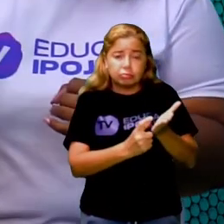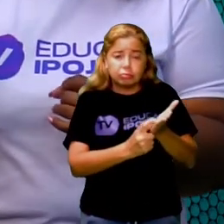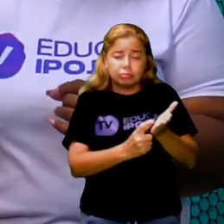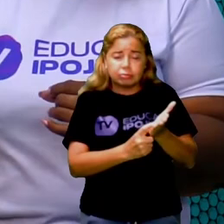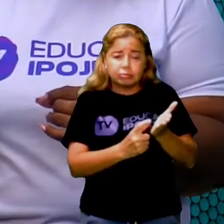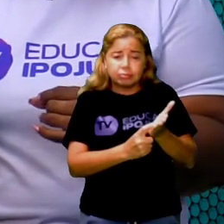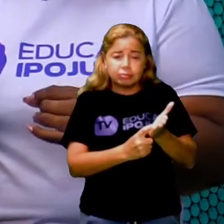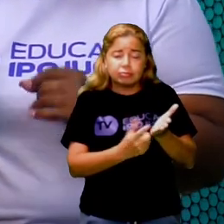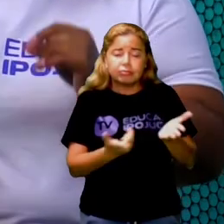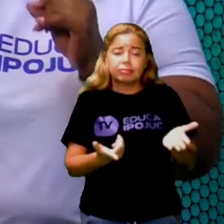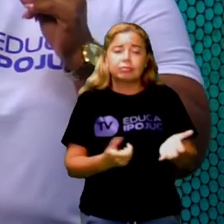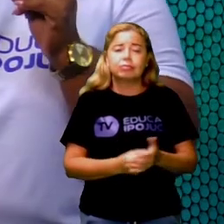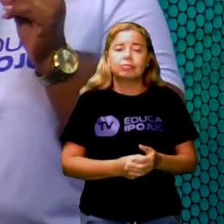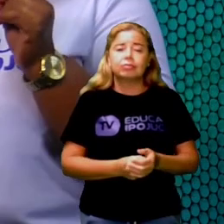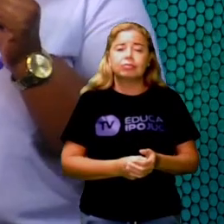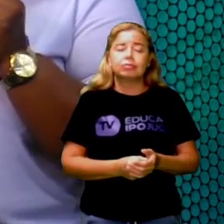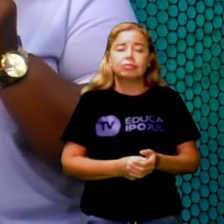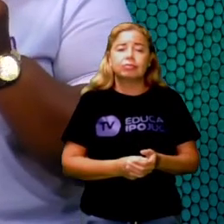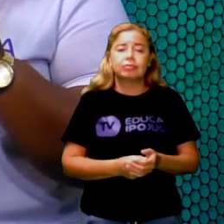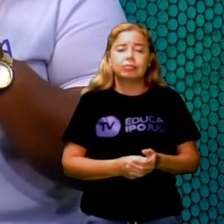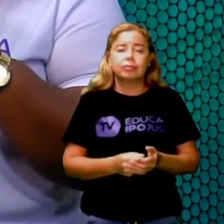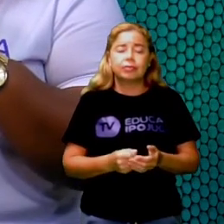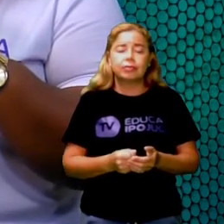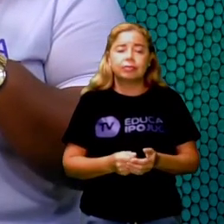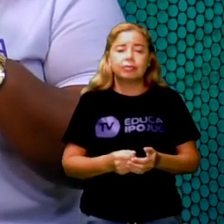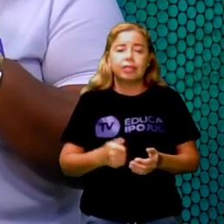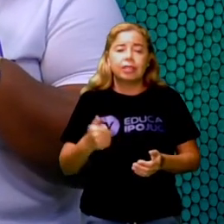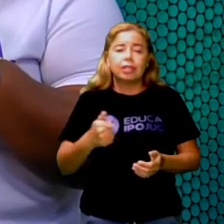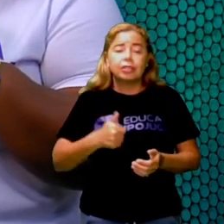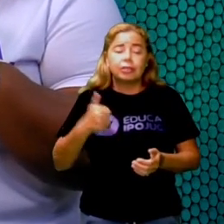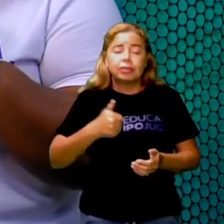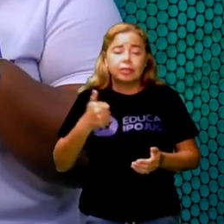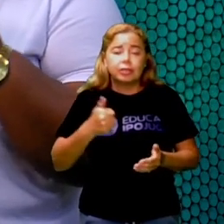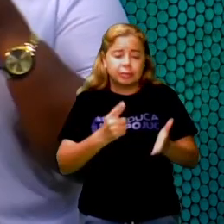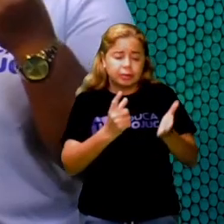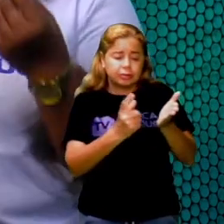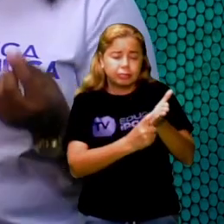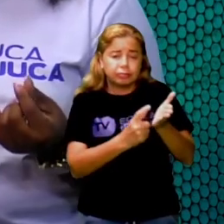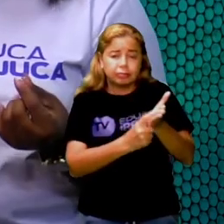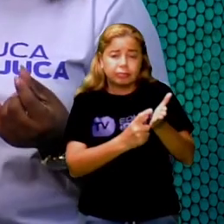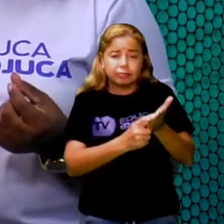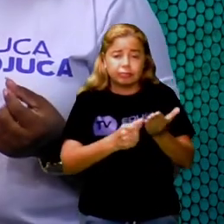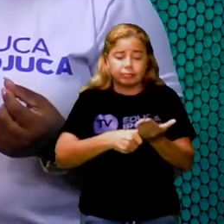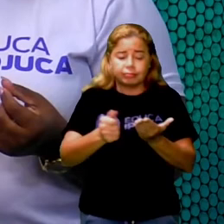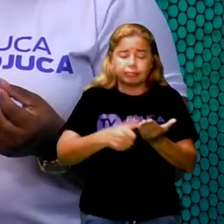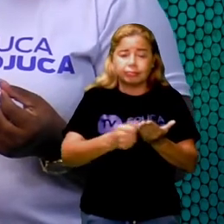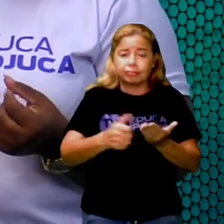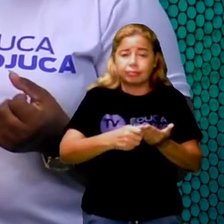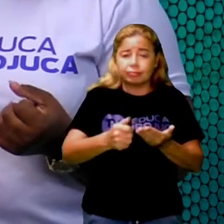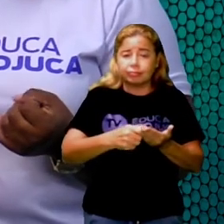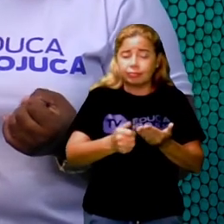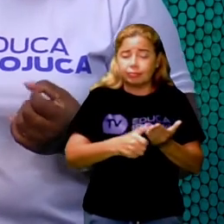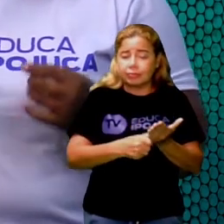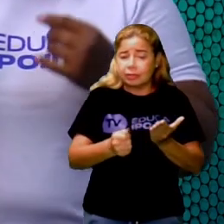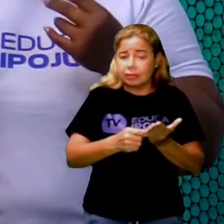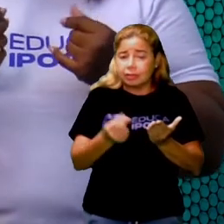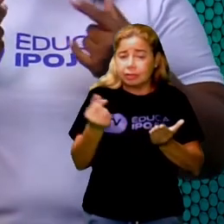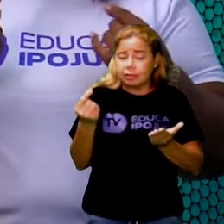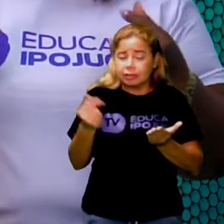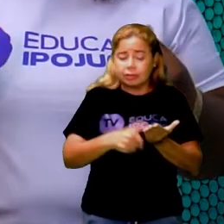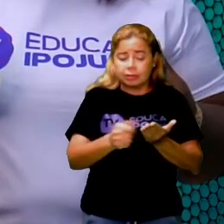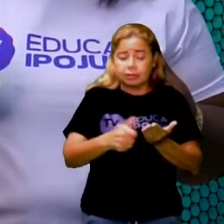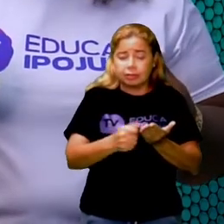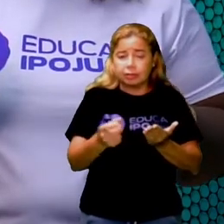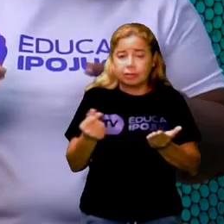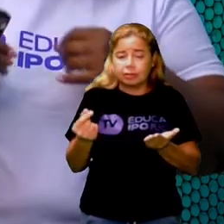serviram para confeccionar as primeiras notas de dinheiro lá na China.